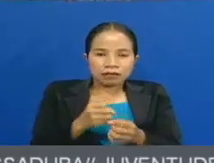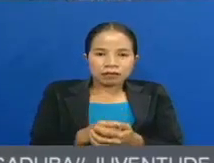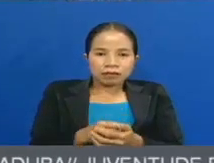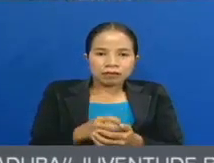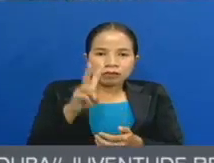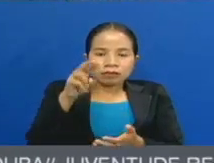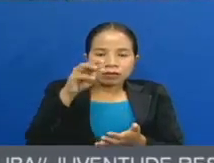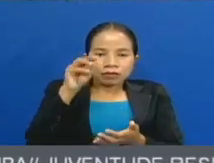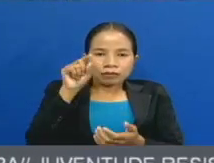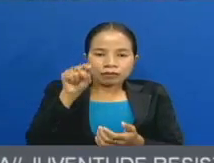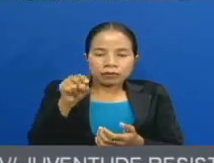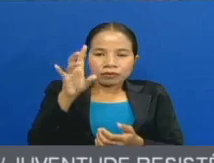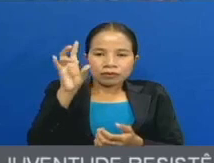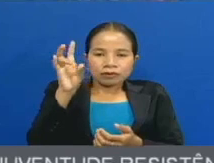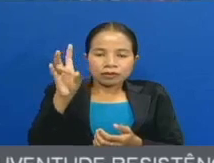2,7